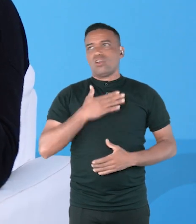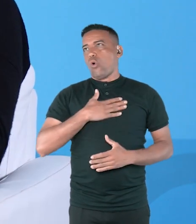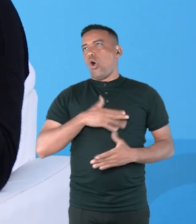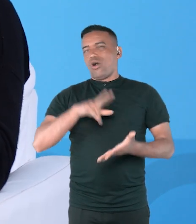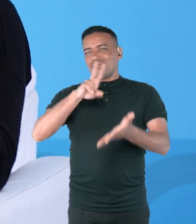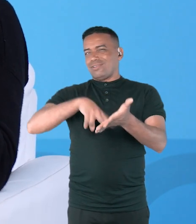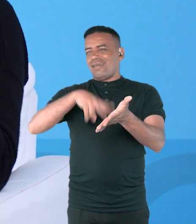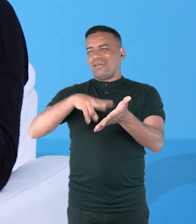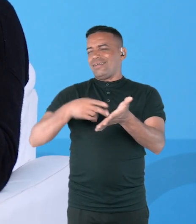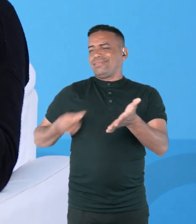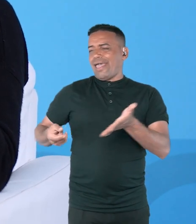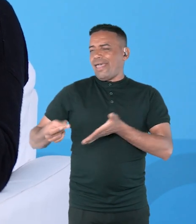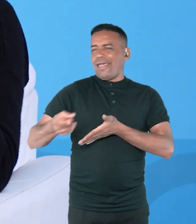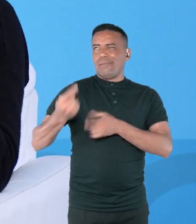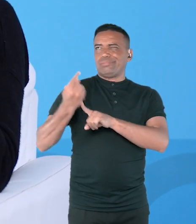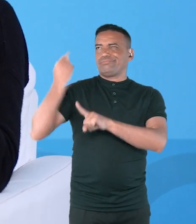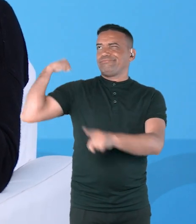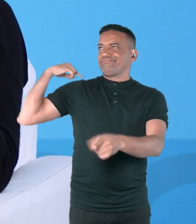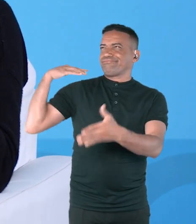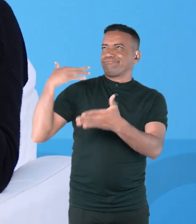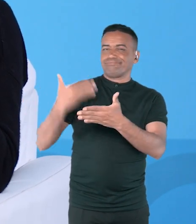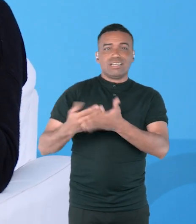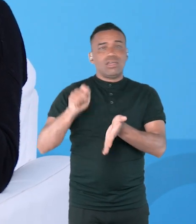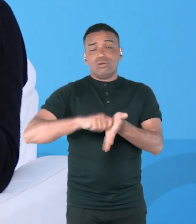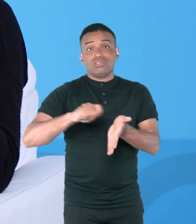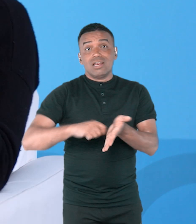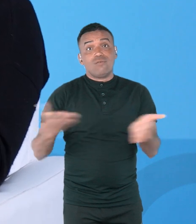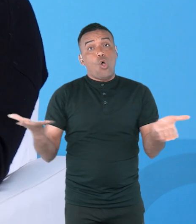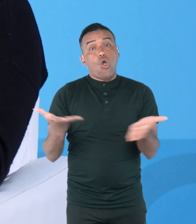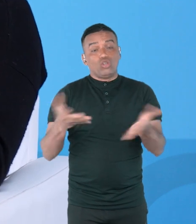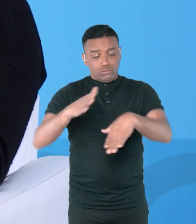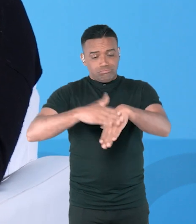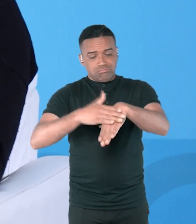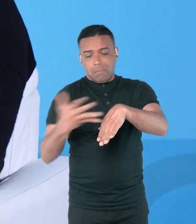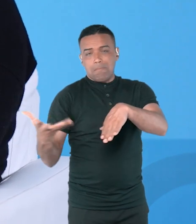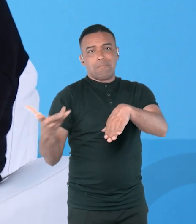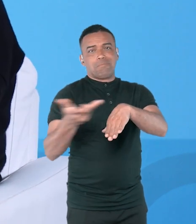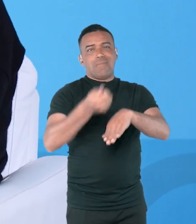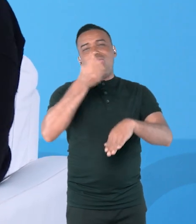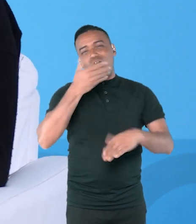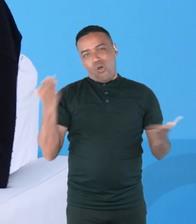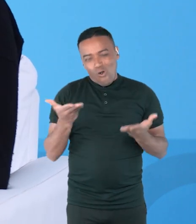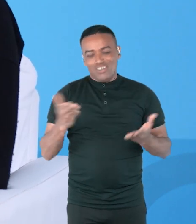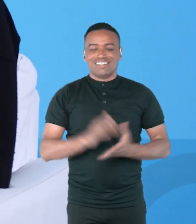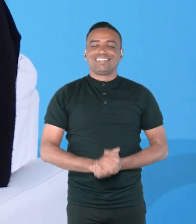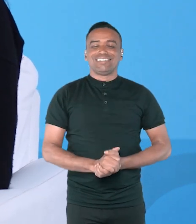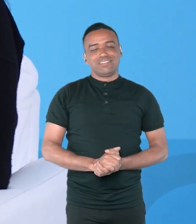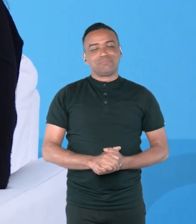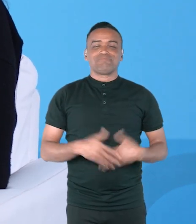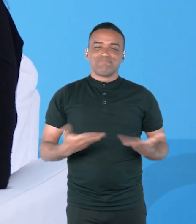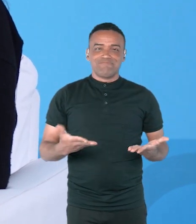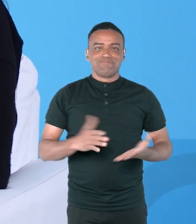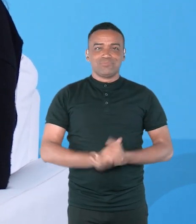e eu também nem gosto de ler, porque faz tanto tempo que eu acho que eu escrevo melhor hoje. Também, né?